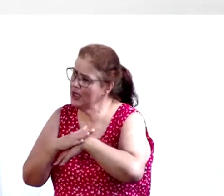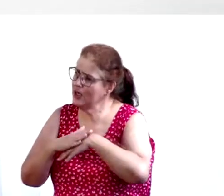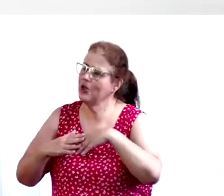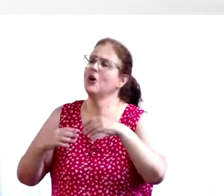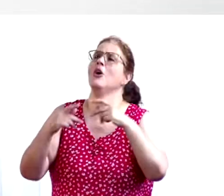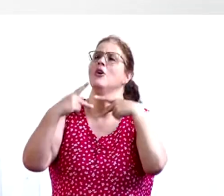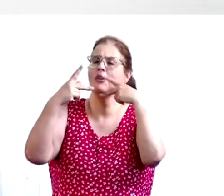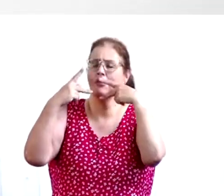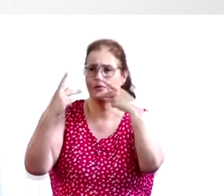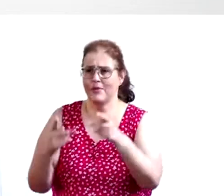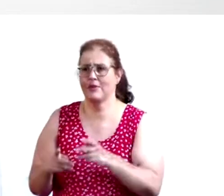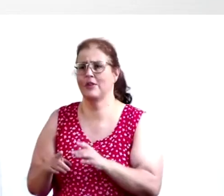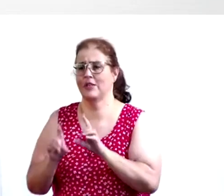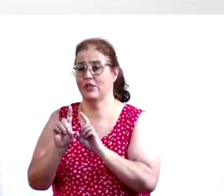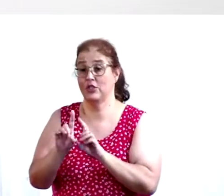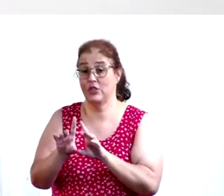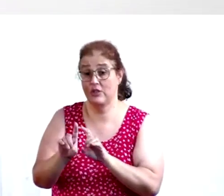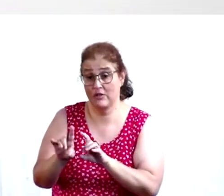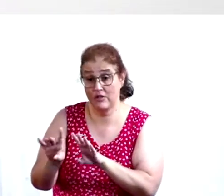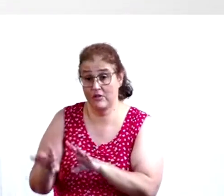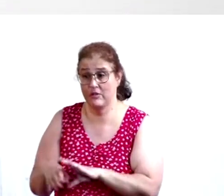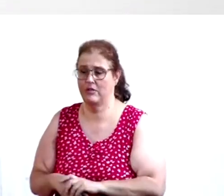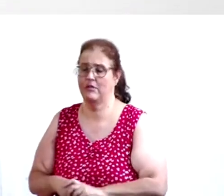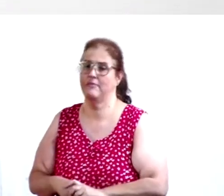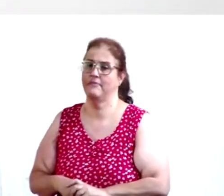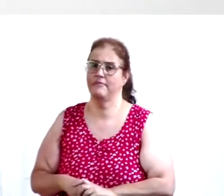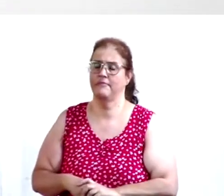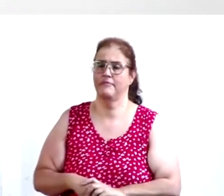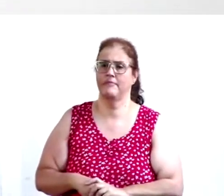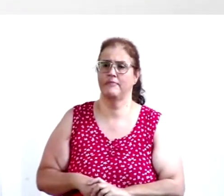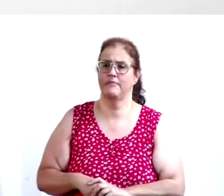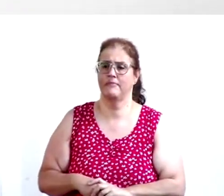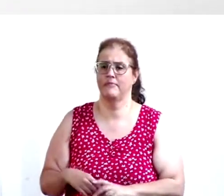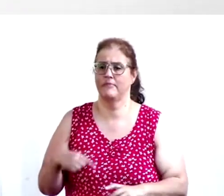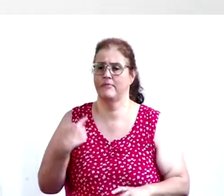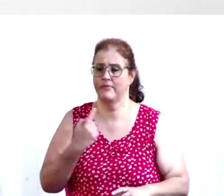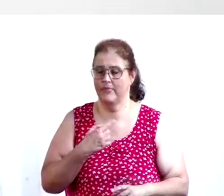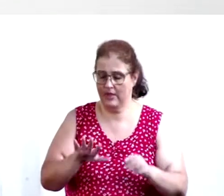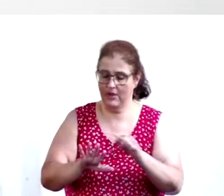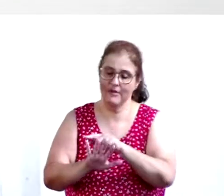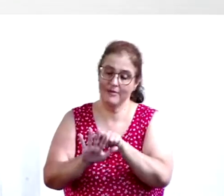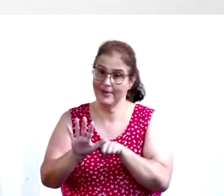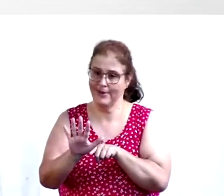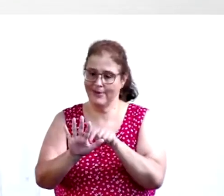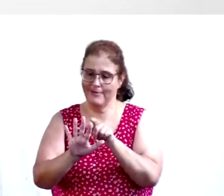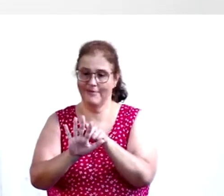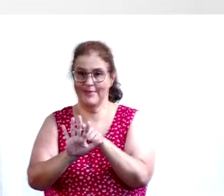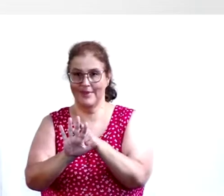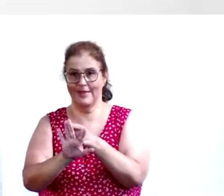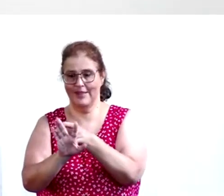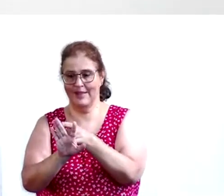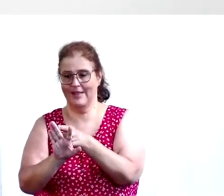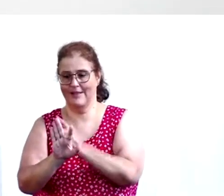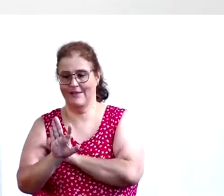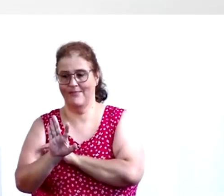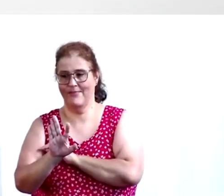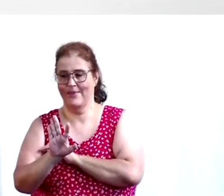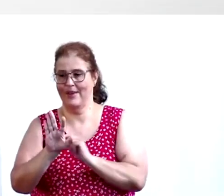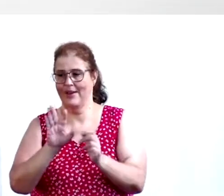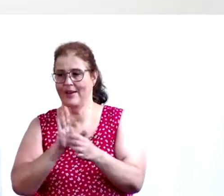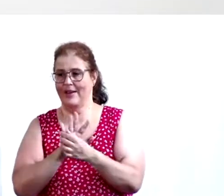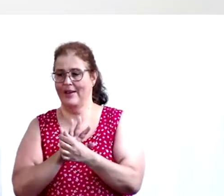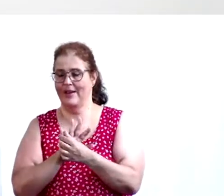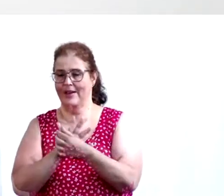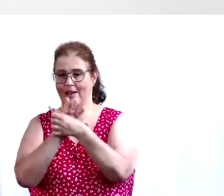nós. Estou trabalhando 5 ideias, 3 já foram, você consegue guardar?